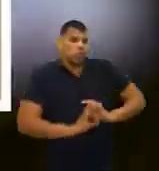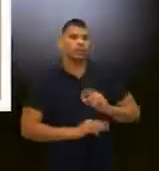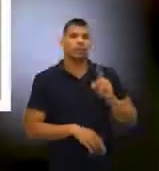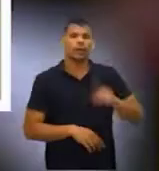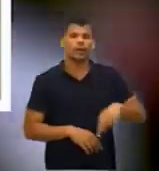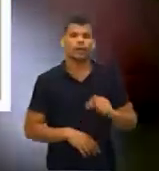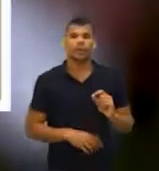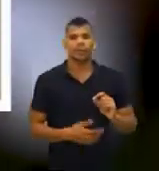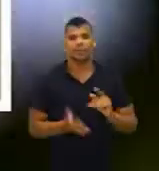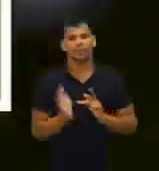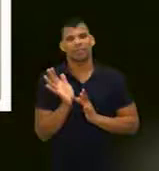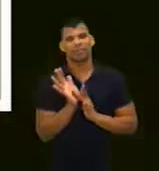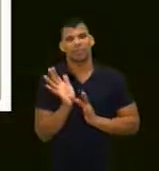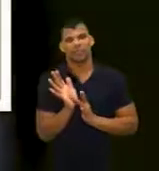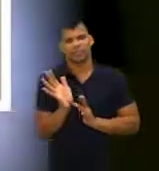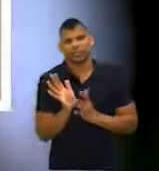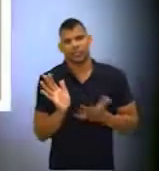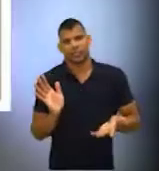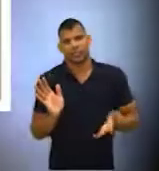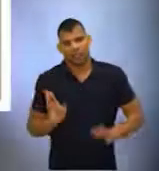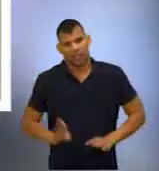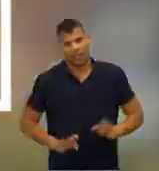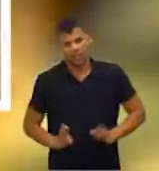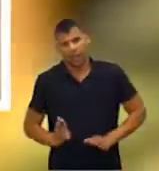por favor.